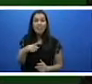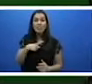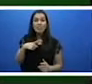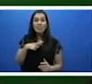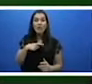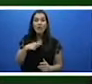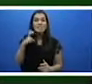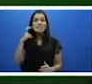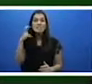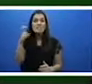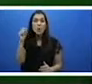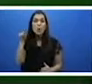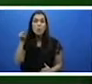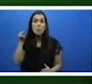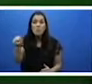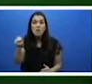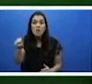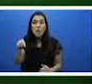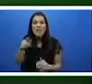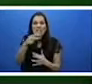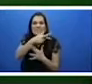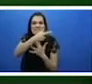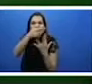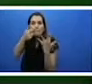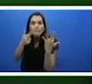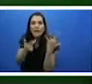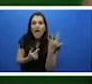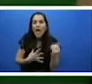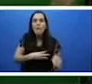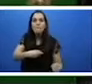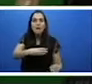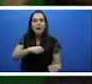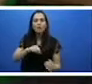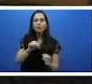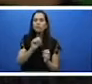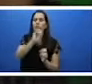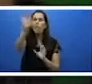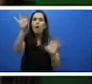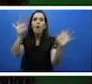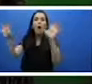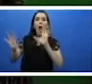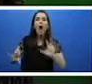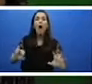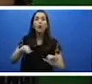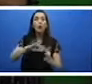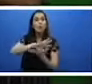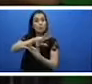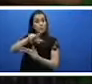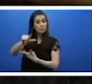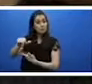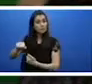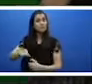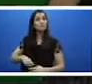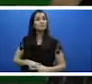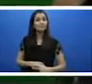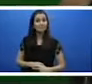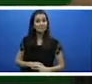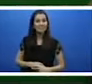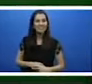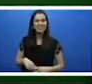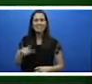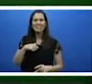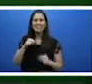5 mil espécies de mamíferos distribuídas em todas as regiões do mundo. Eles possuem